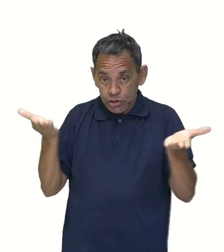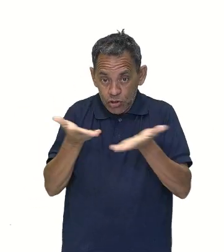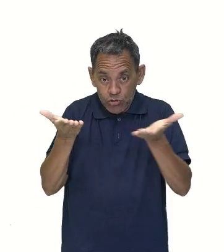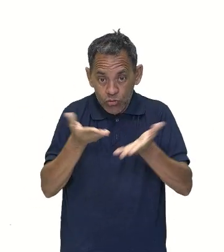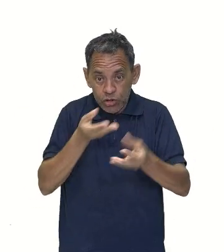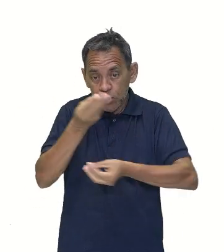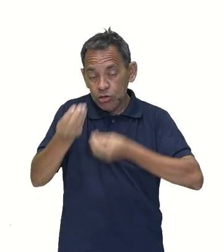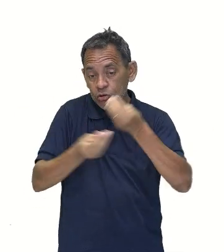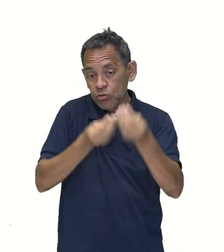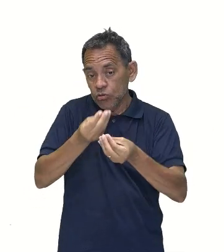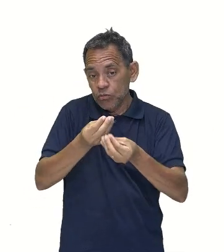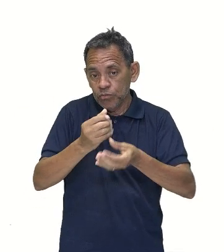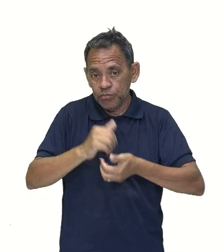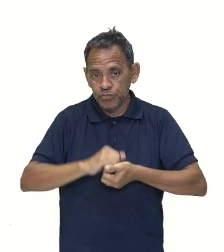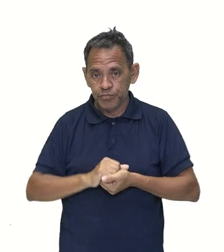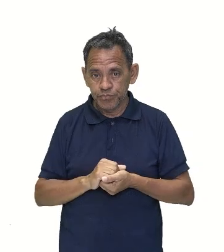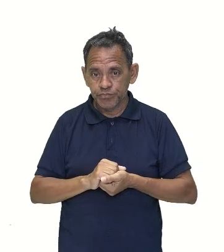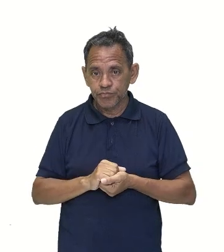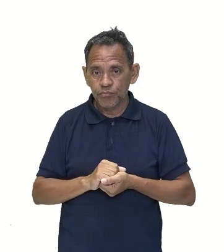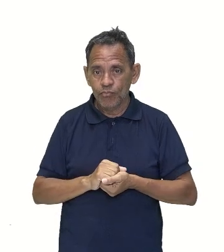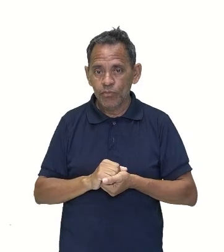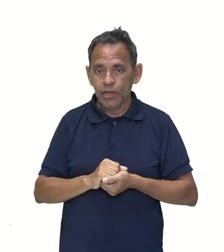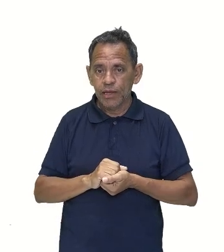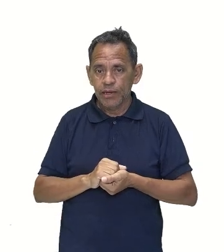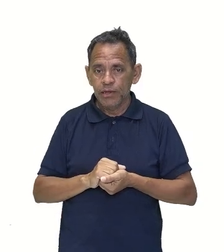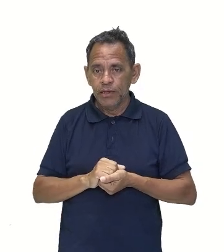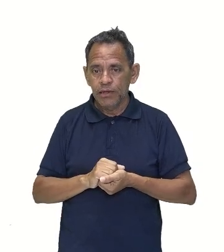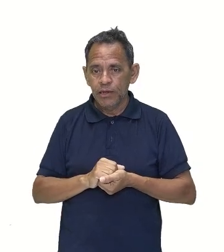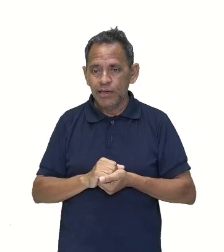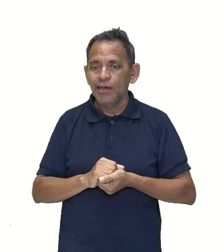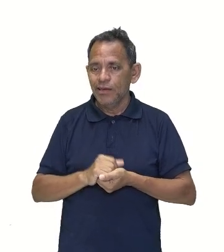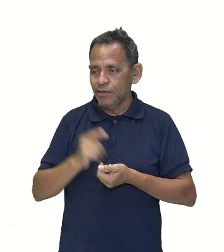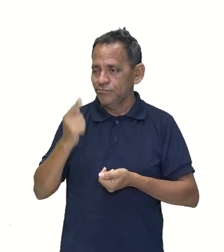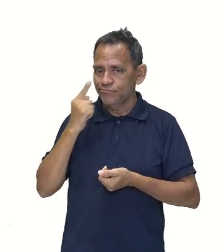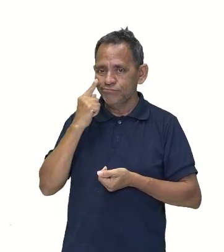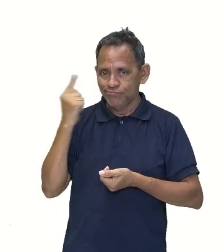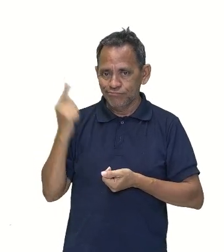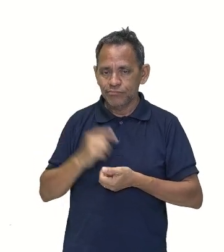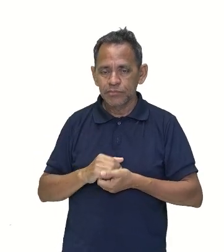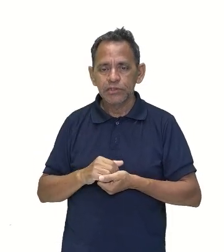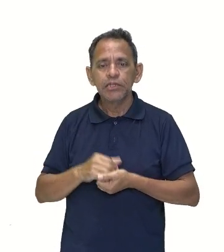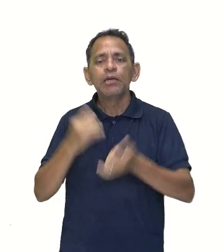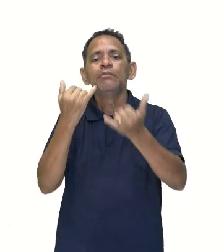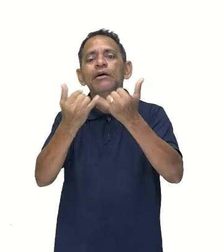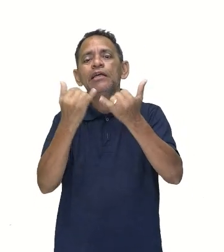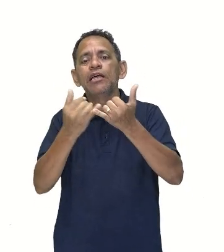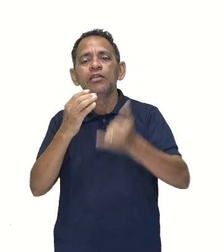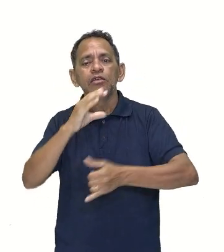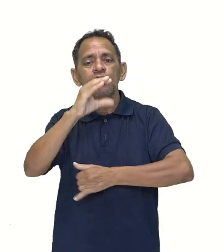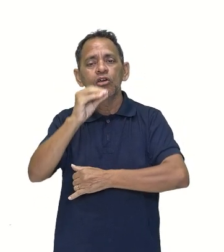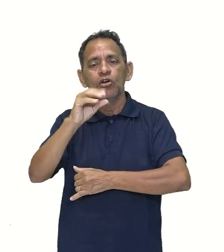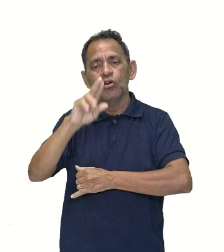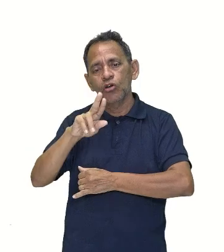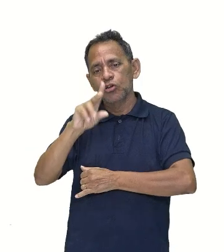que esse comprimento é uma corda. E aí você